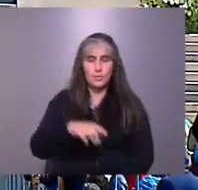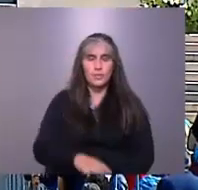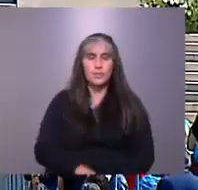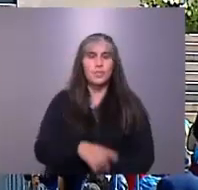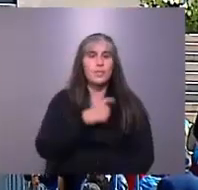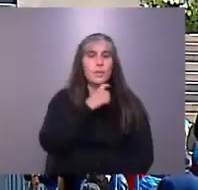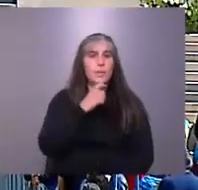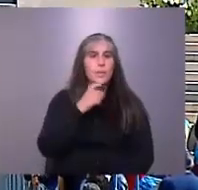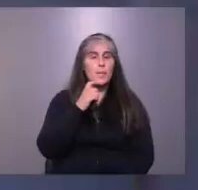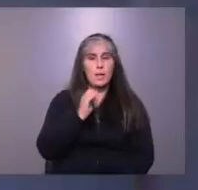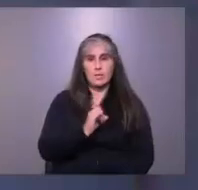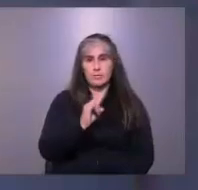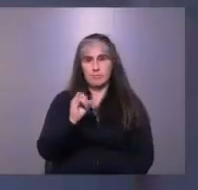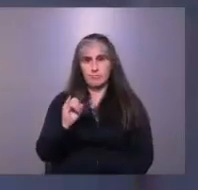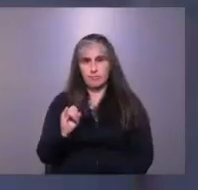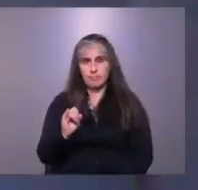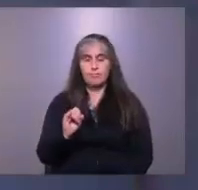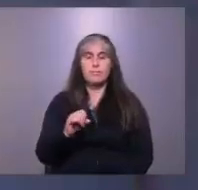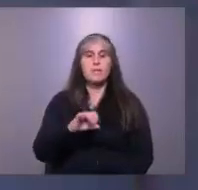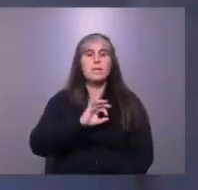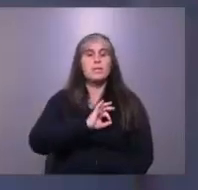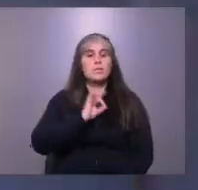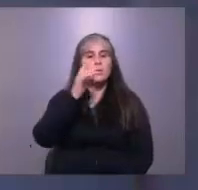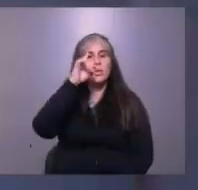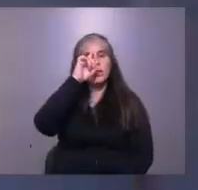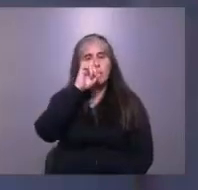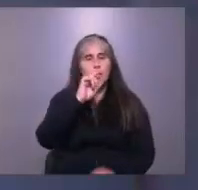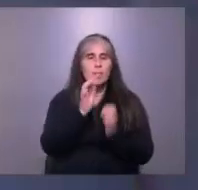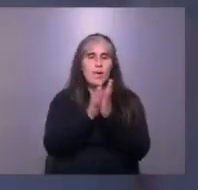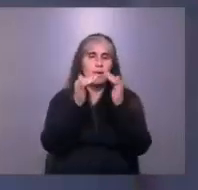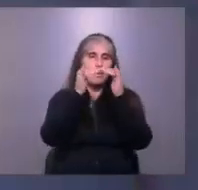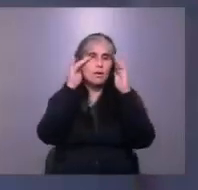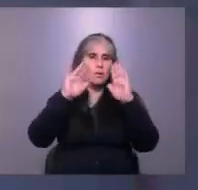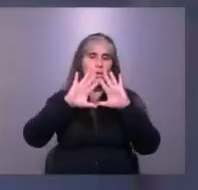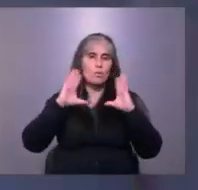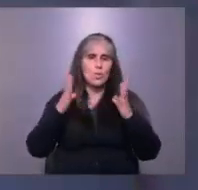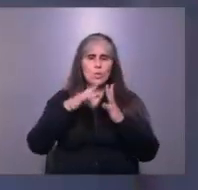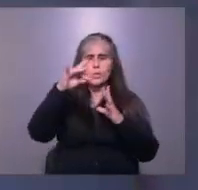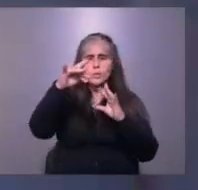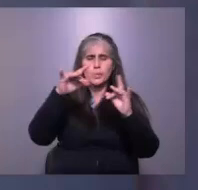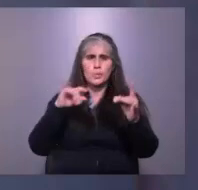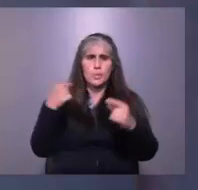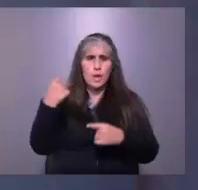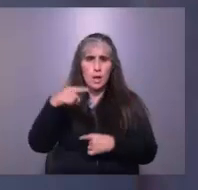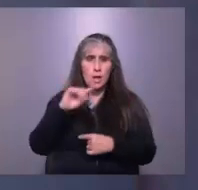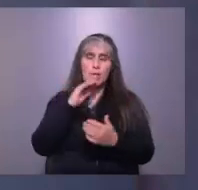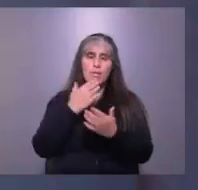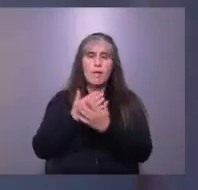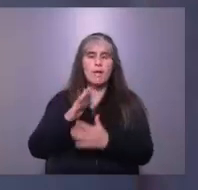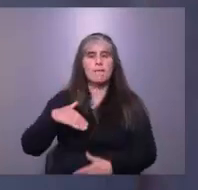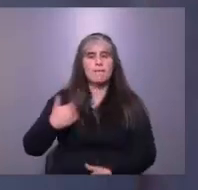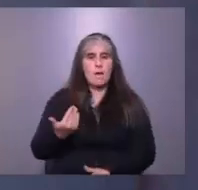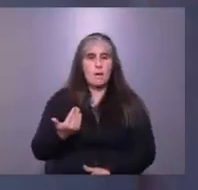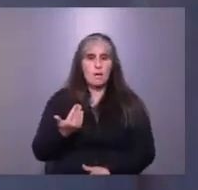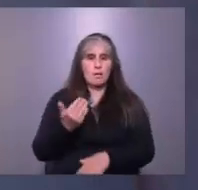Lembrai-vos, Senhor, da vossa Igreja, dispersa por toda a terra, e tornai-a perfeita na